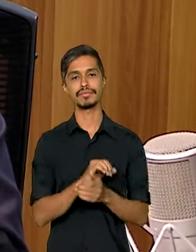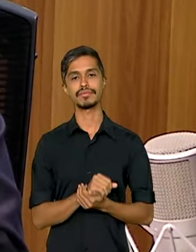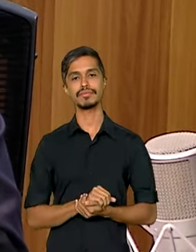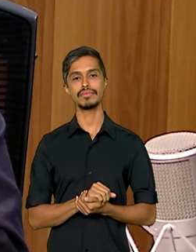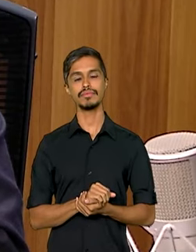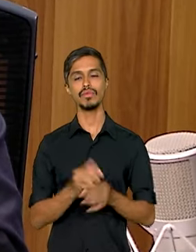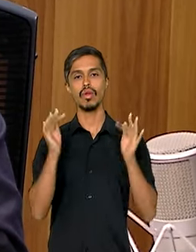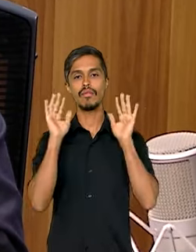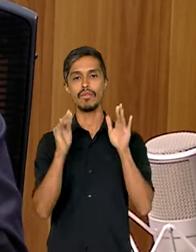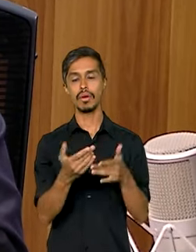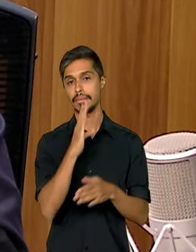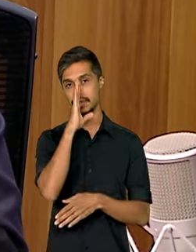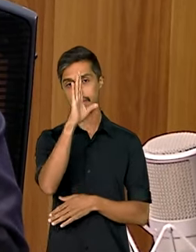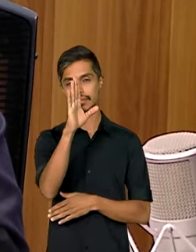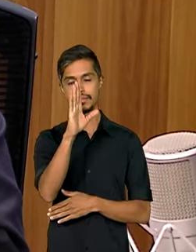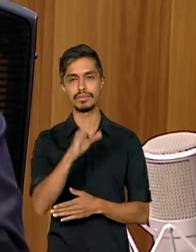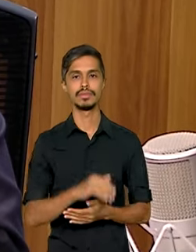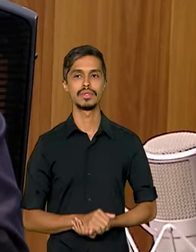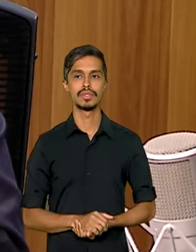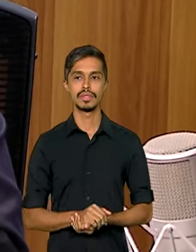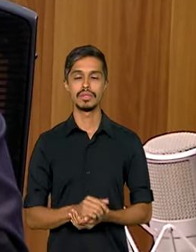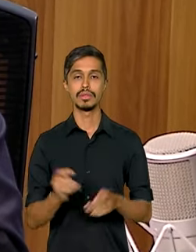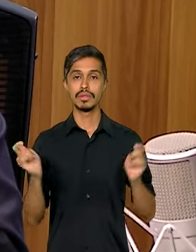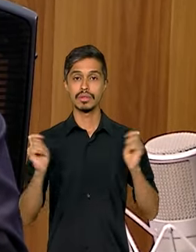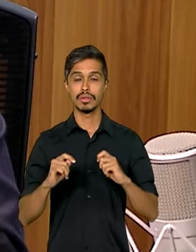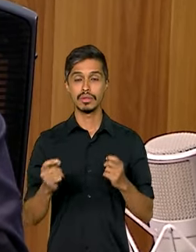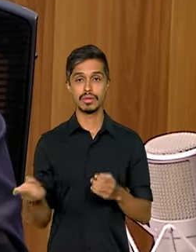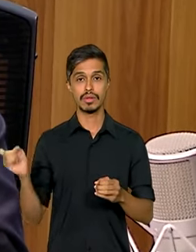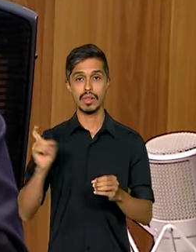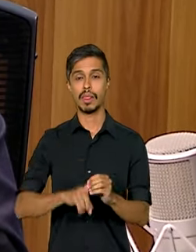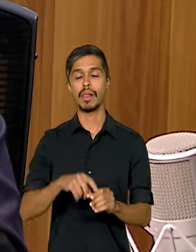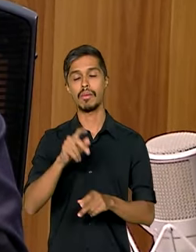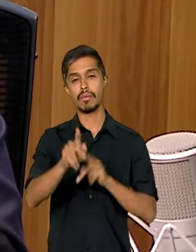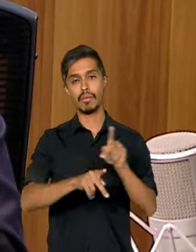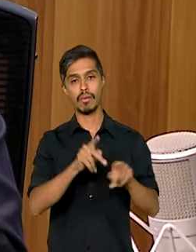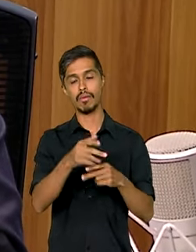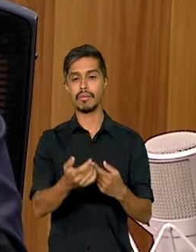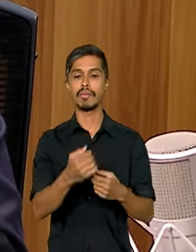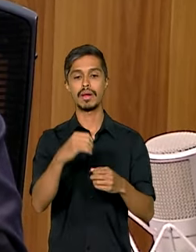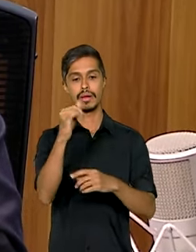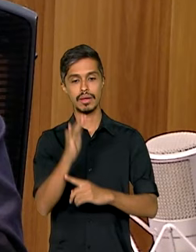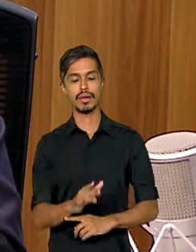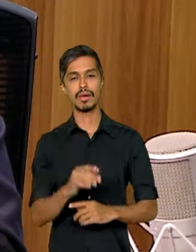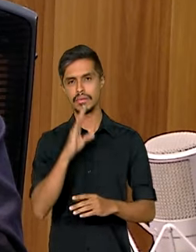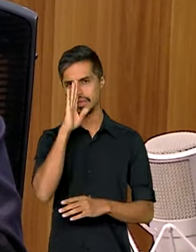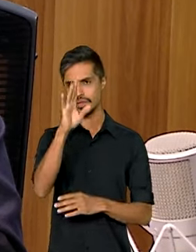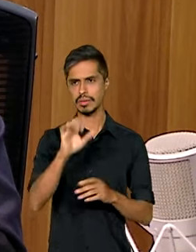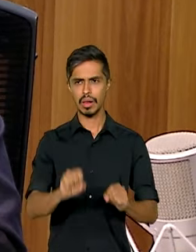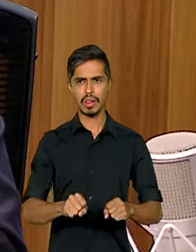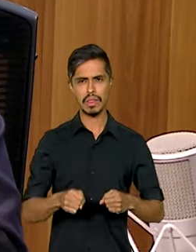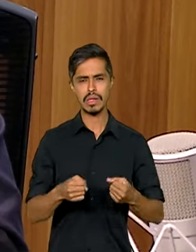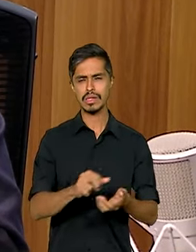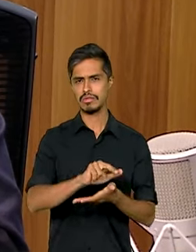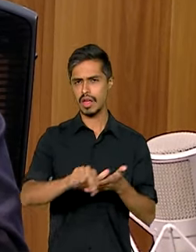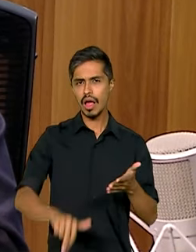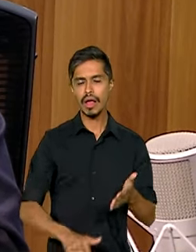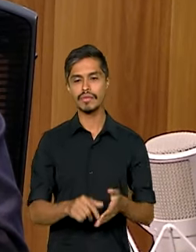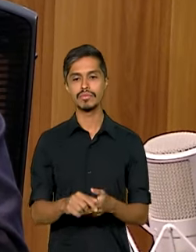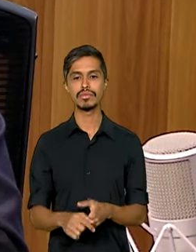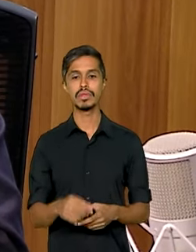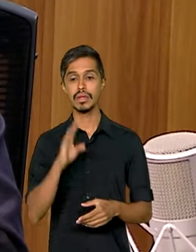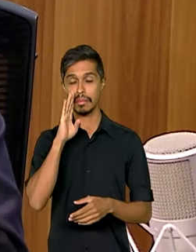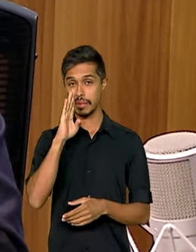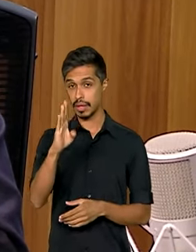foco prioritário para poder devolver ao povo brasileiro os principais programas e ações que